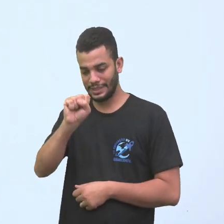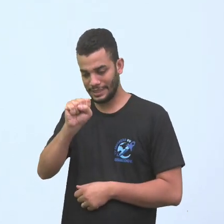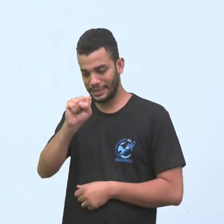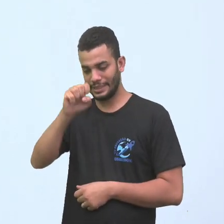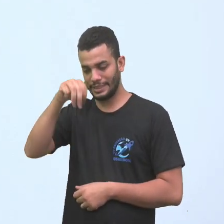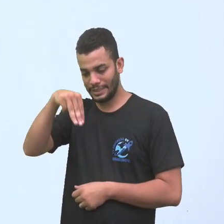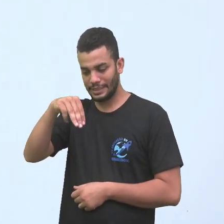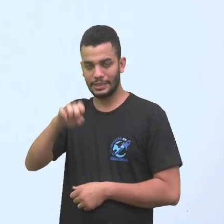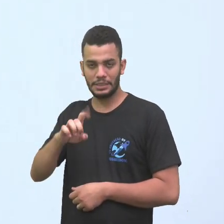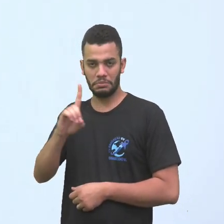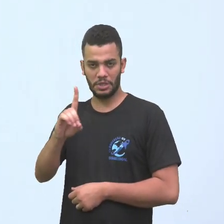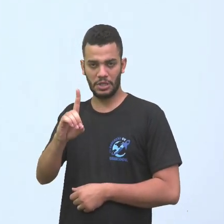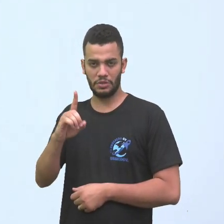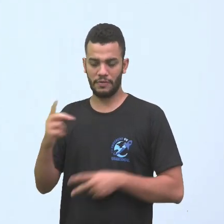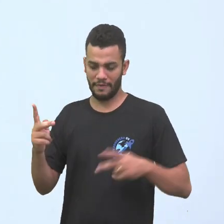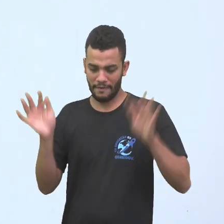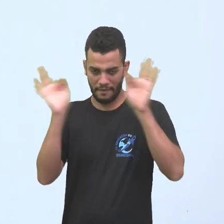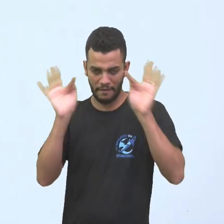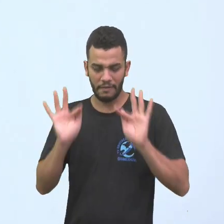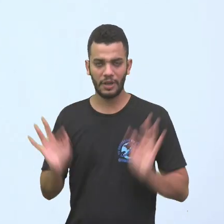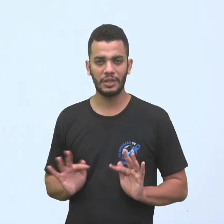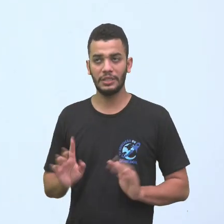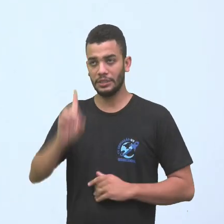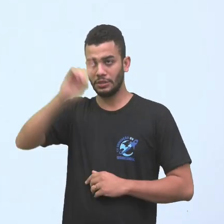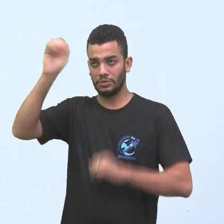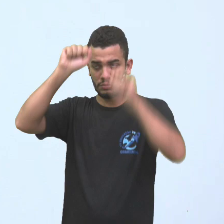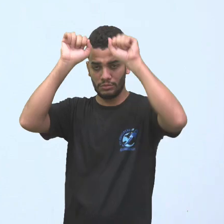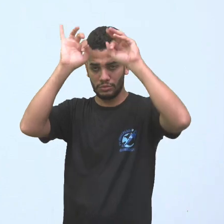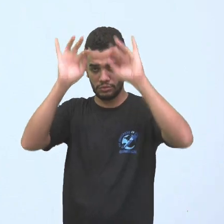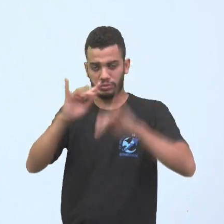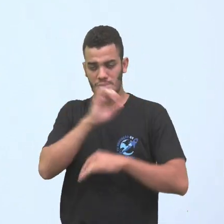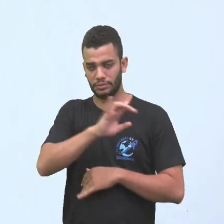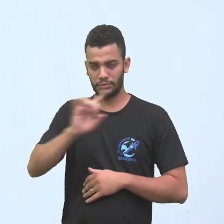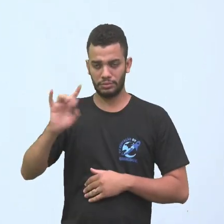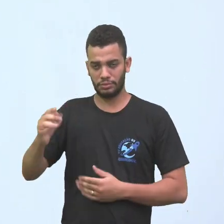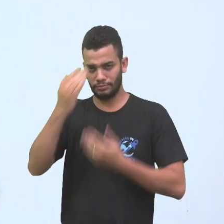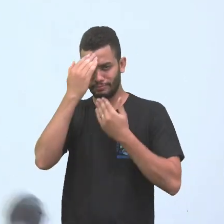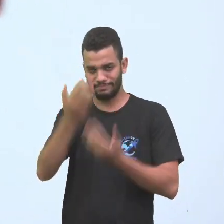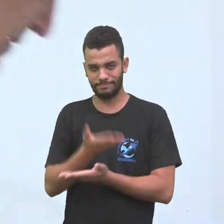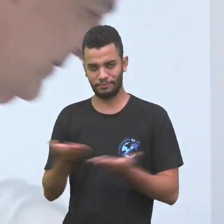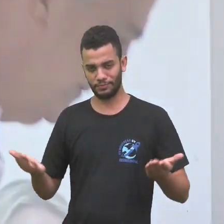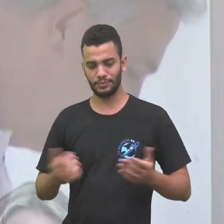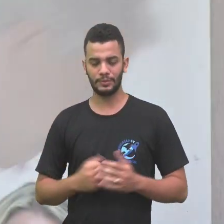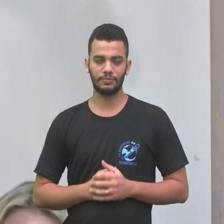vamos carregar esse orgulho no nosso peito. Que Deus nos abençoe e muito obrigado.